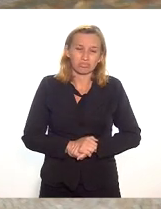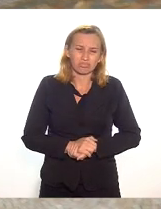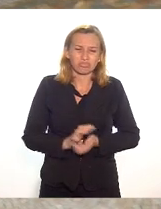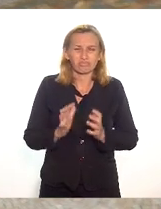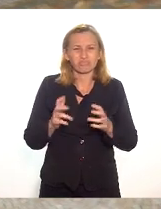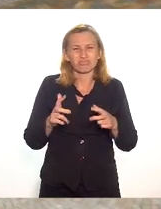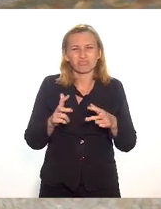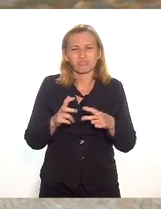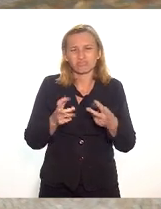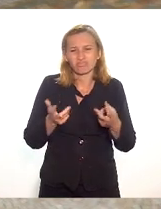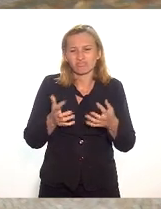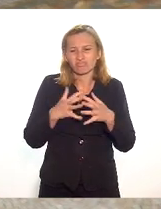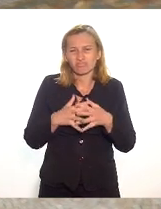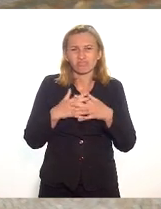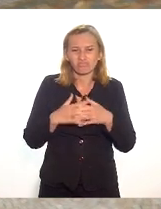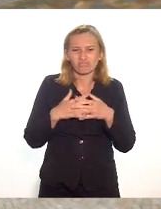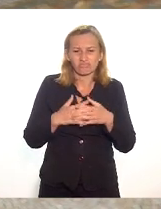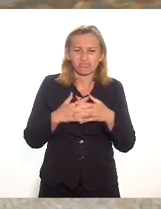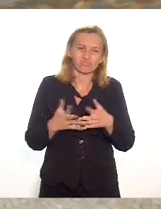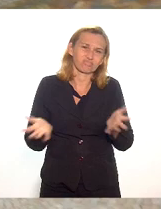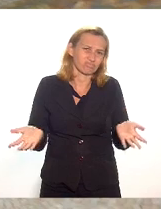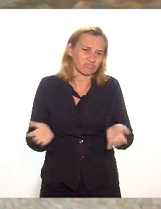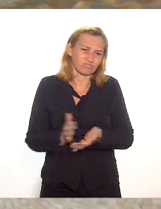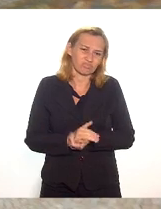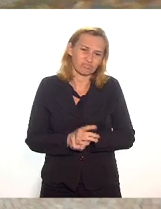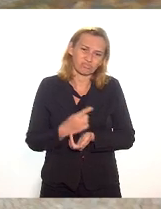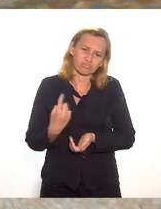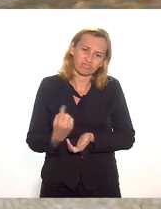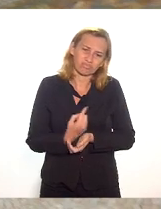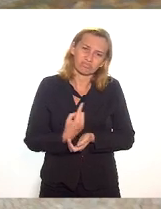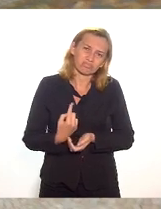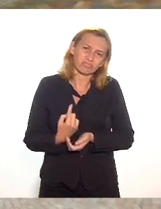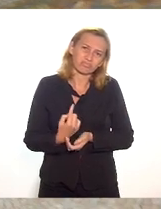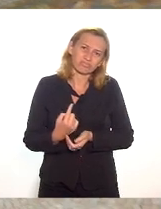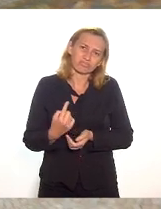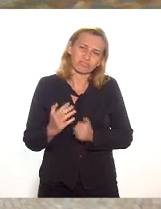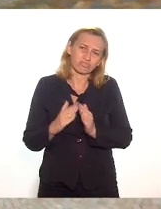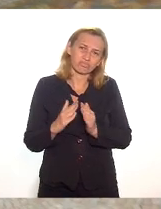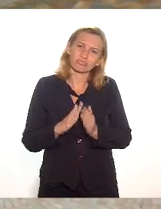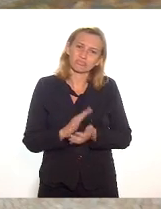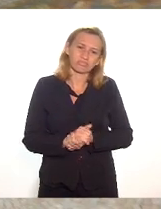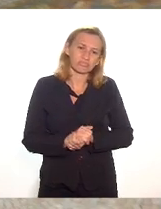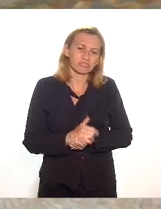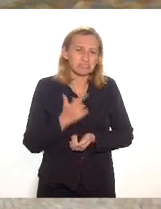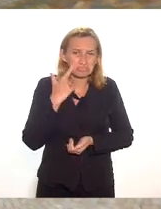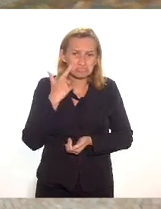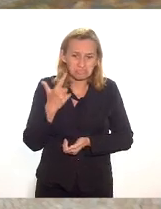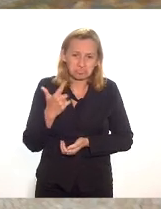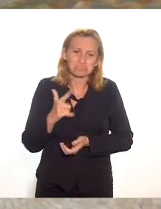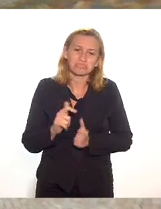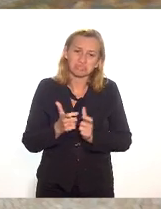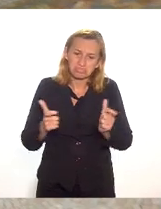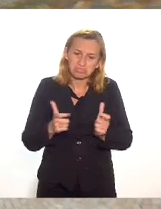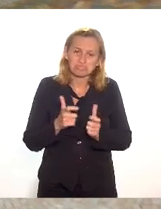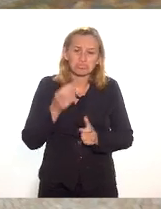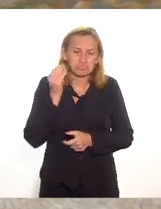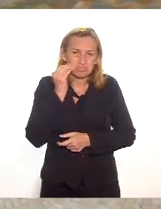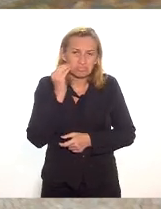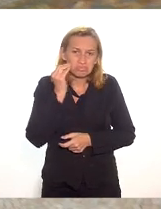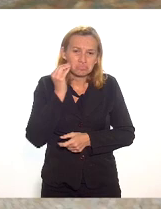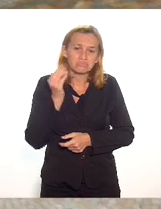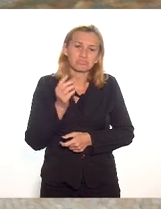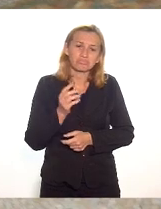racha como no parlamento, no nosso parlamento. Eu vi a grande oportunidade que o